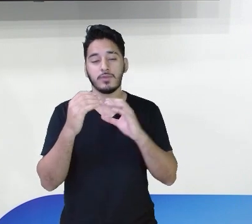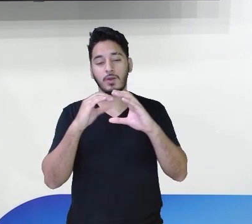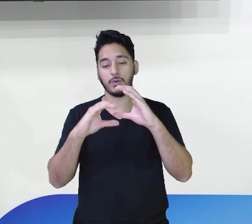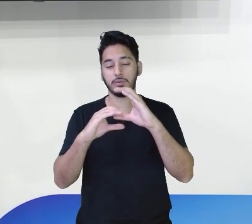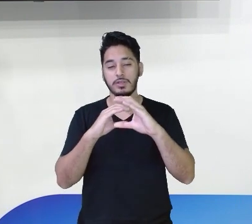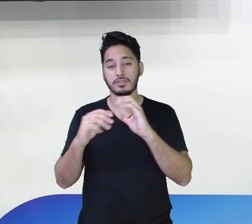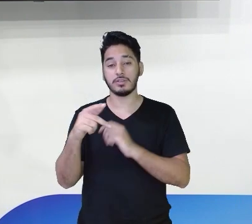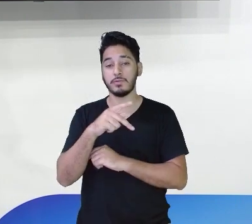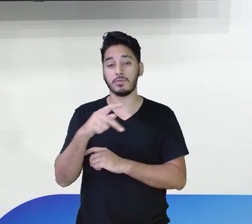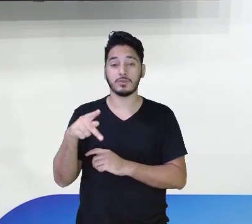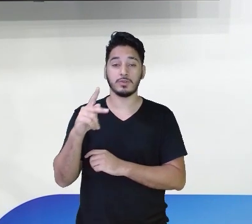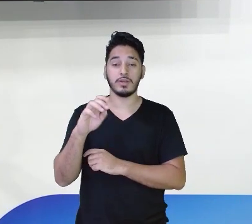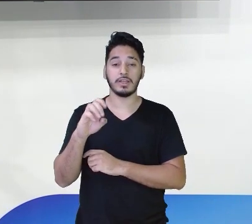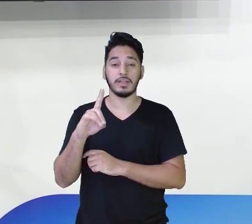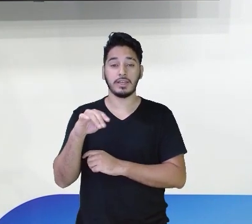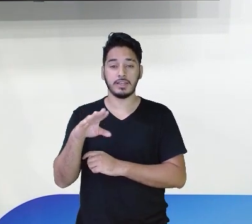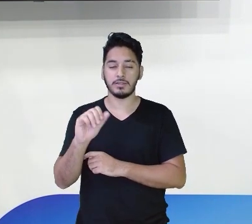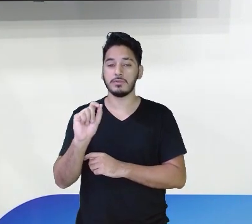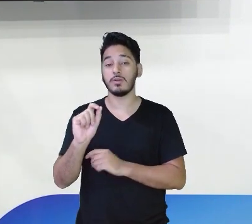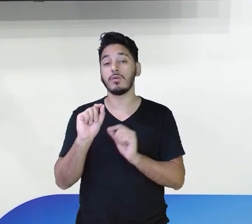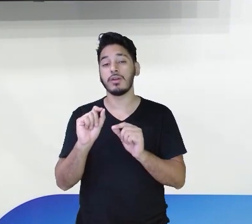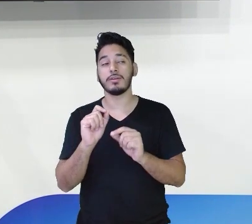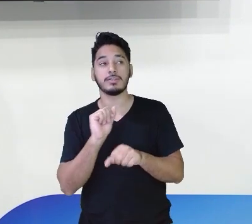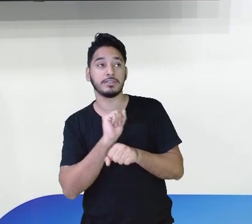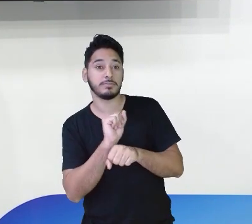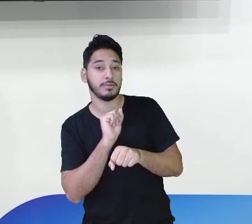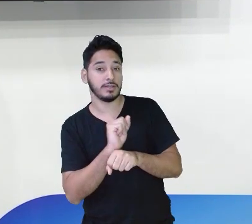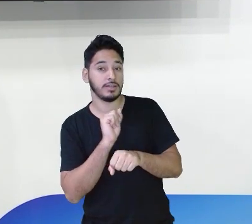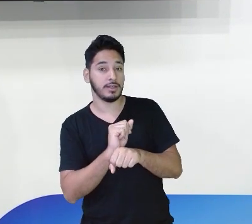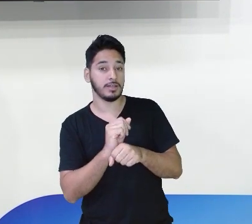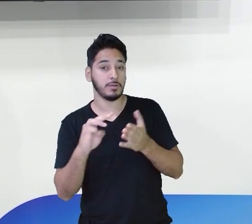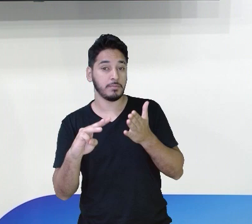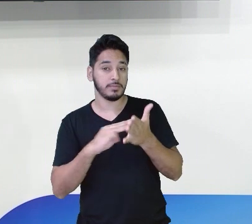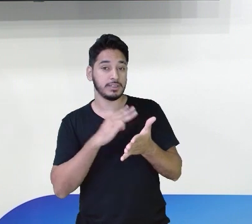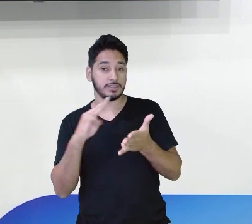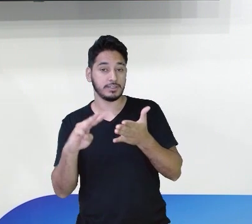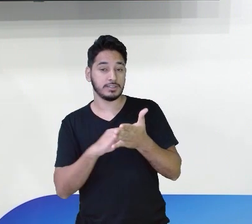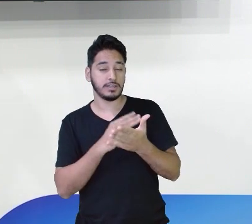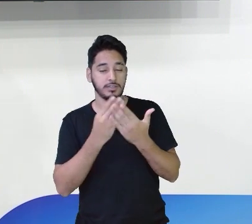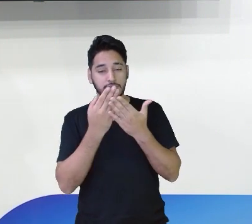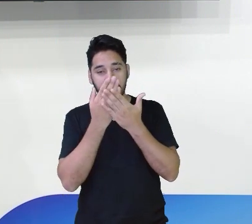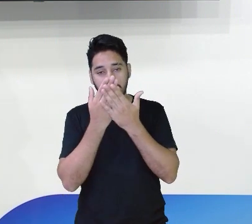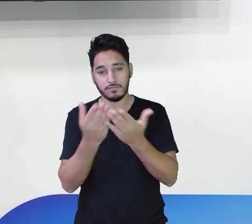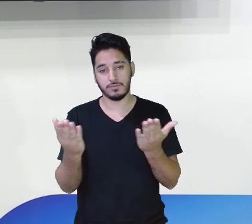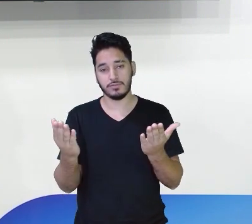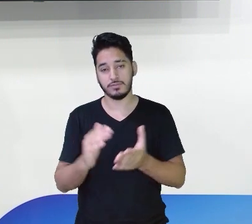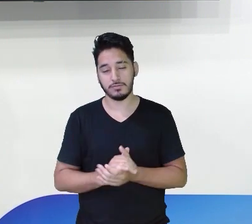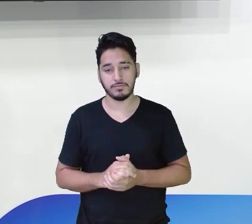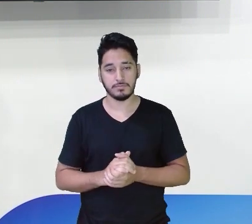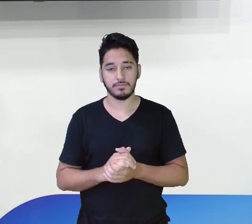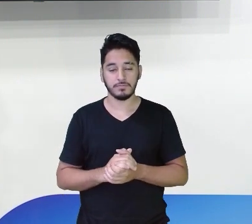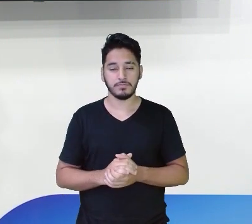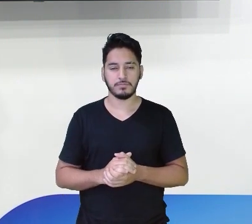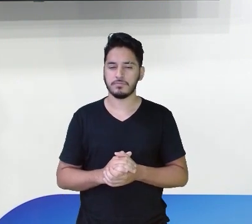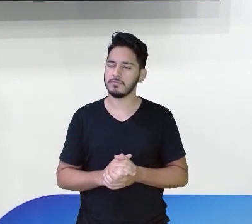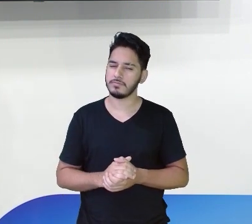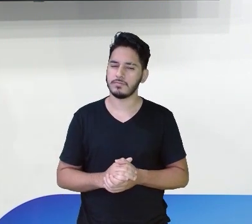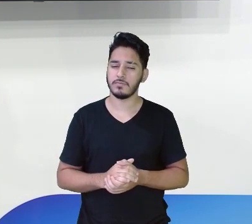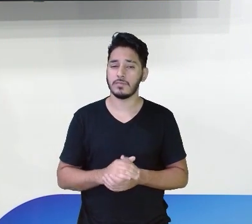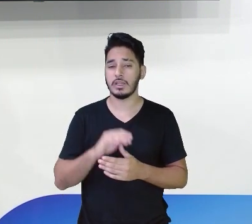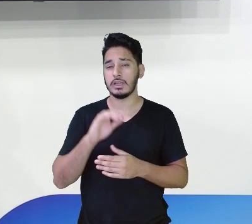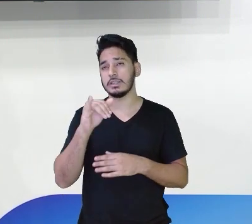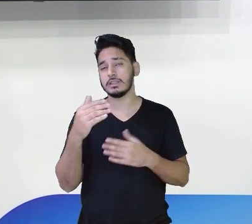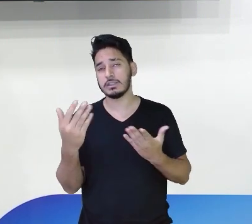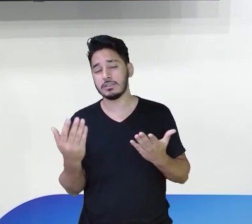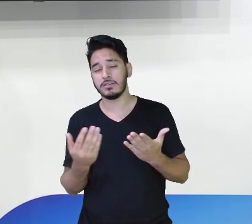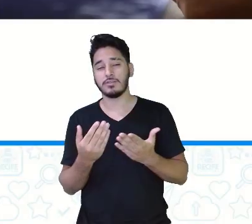com a professora Kérima, que, como falou, está super ansiosa para receber os recadinhos de vocês, tá? E se por acaso você não